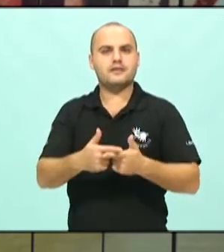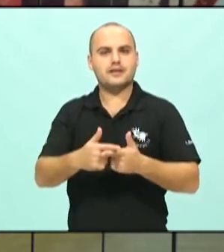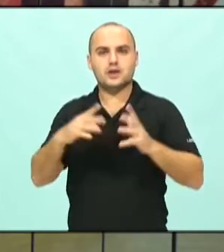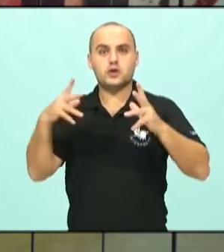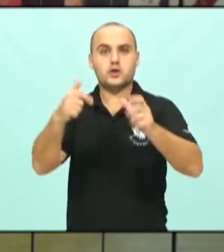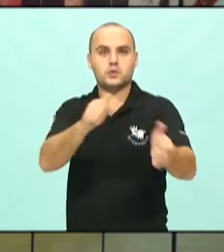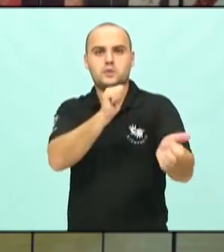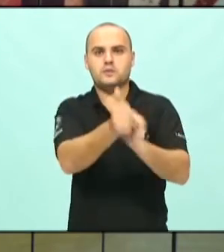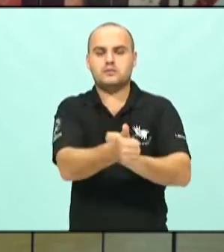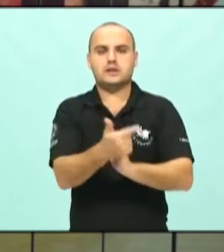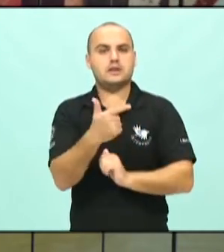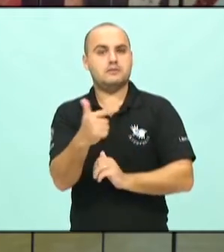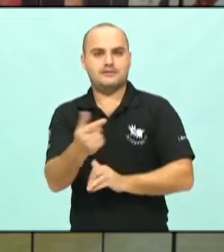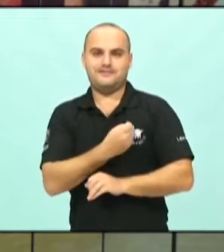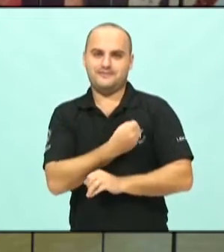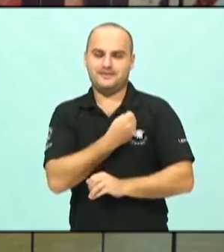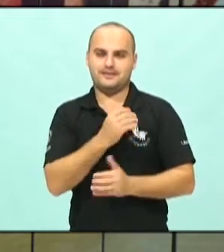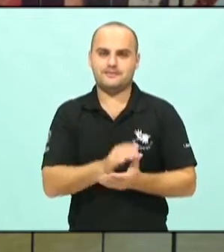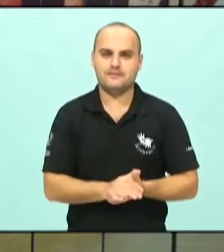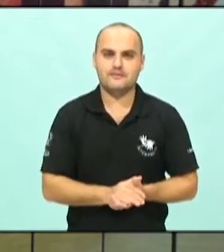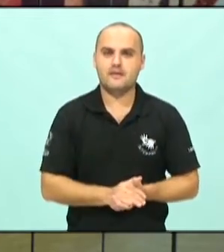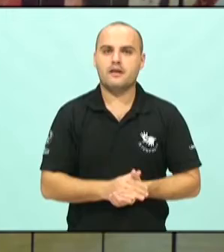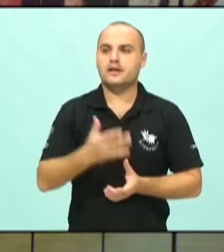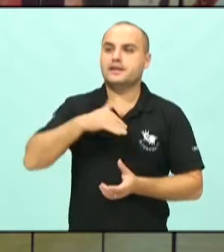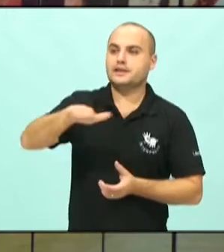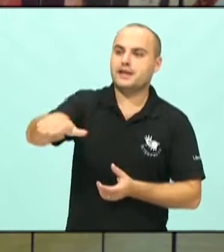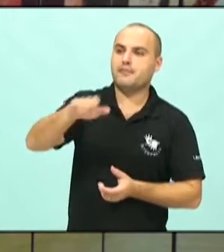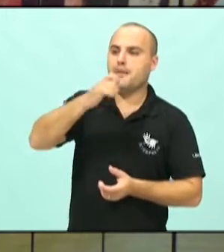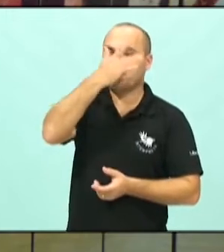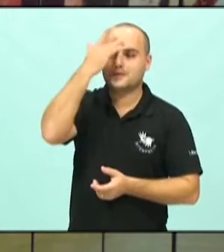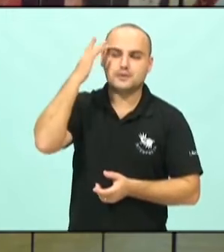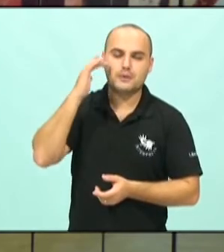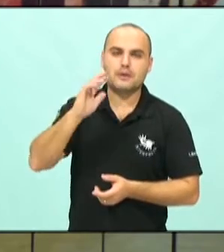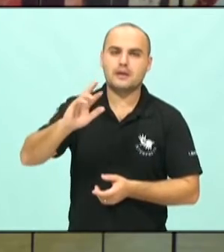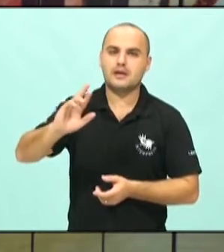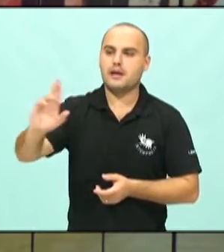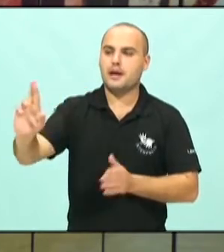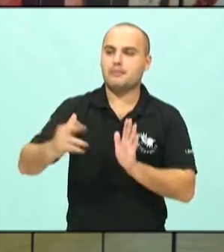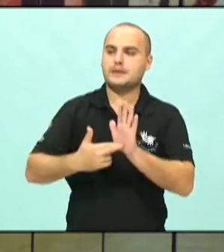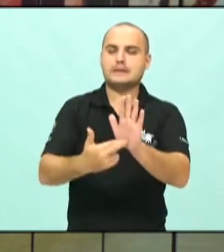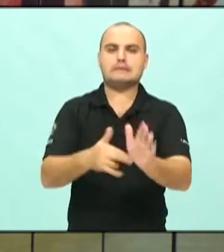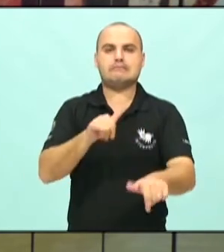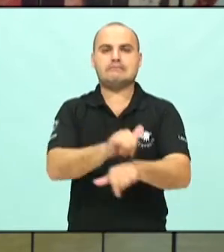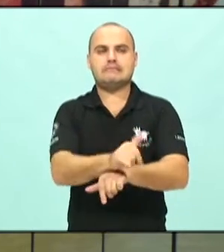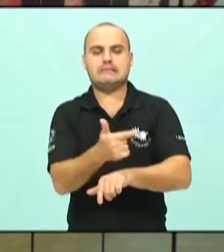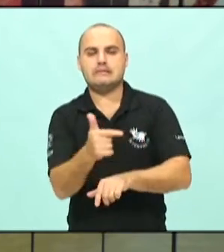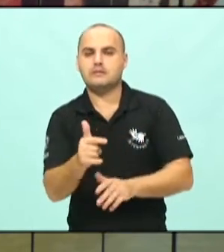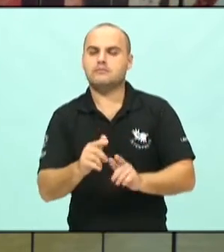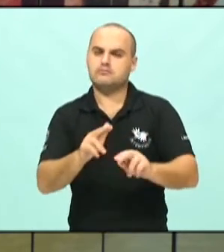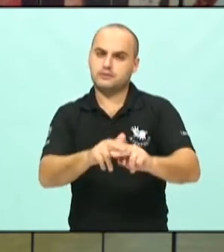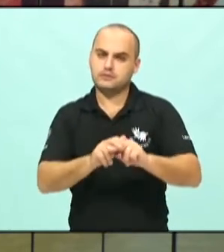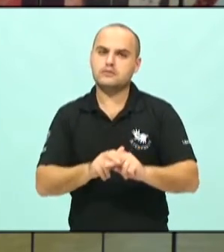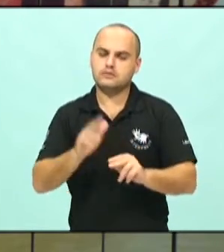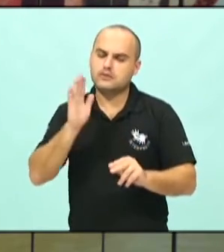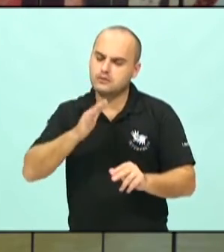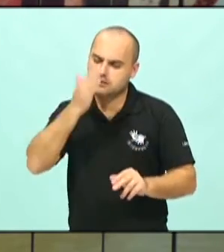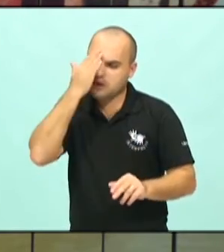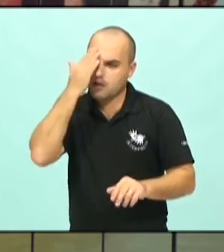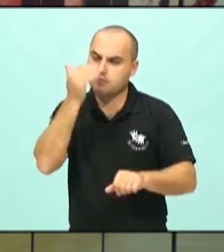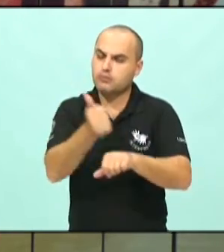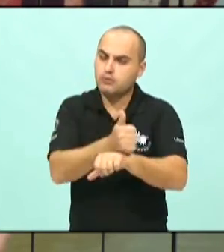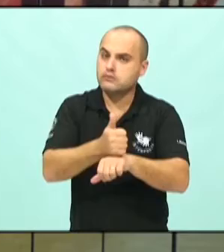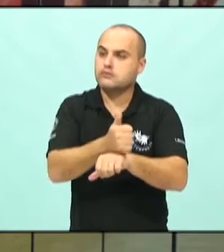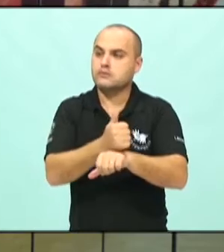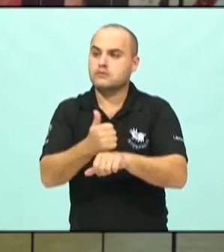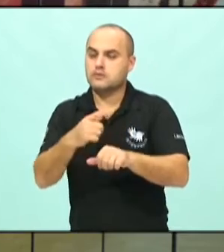não queria chamar a modalidade e que não subisse nenhum representante da modalidade. A gente entende que muitos profissionais também têm